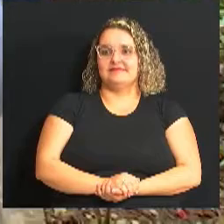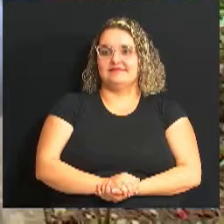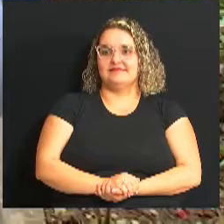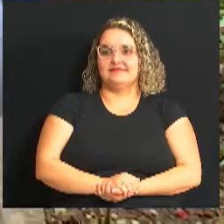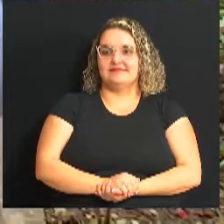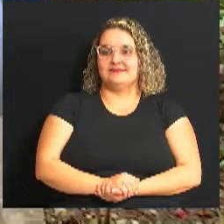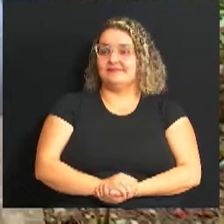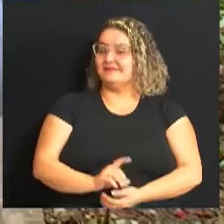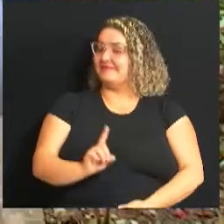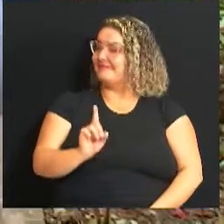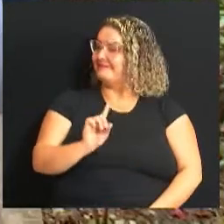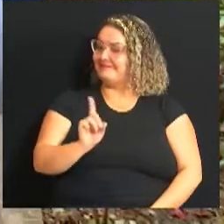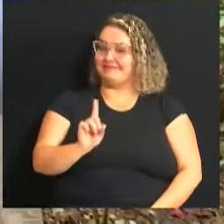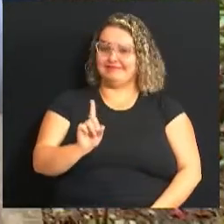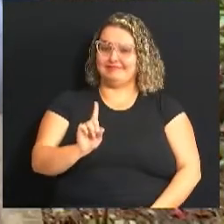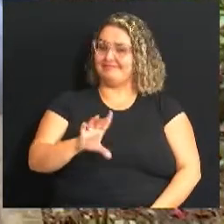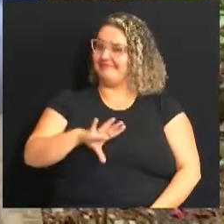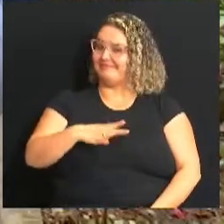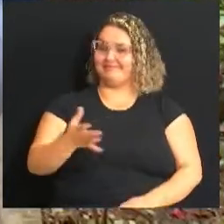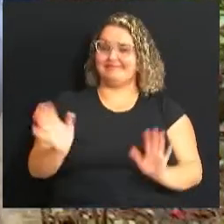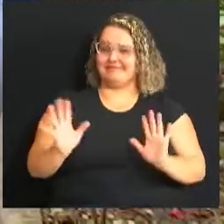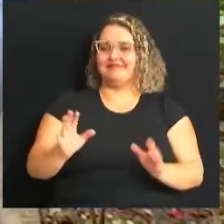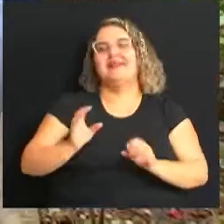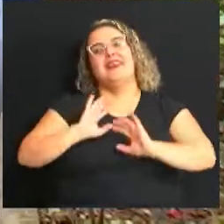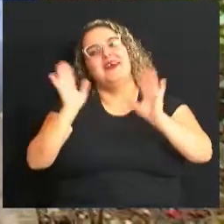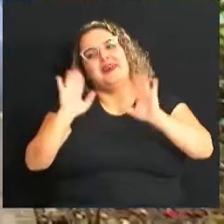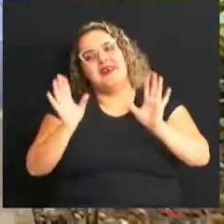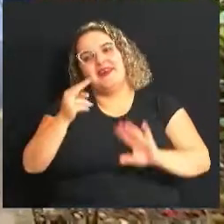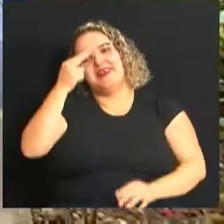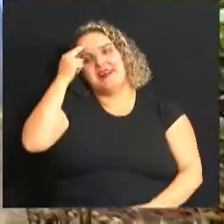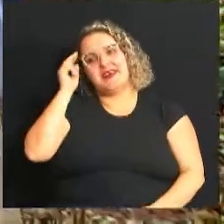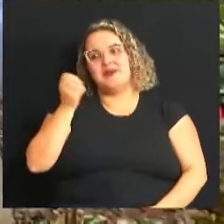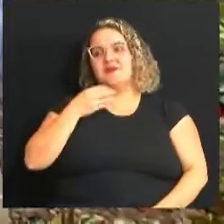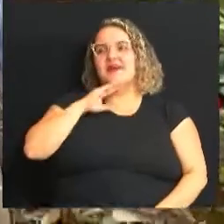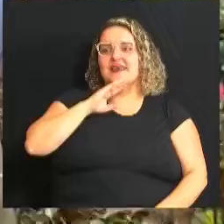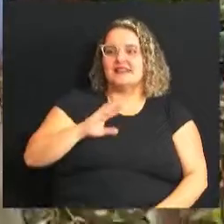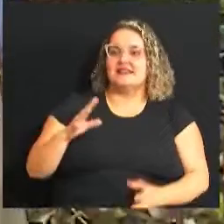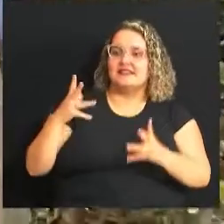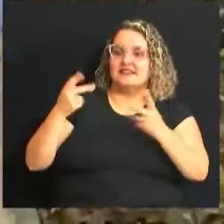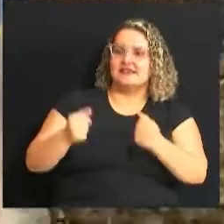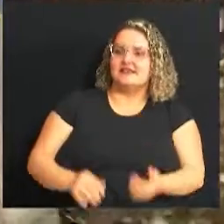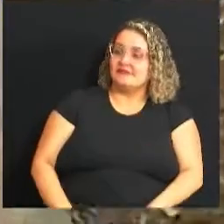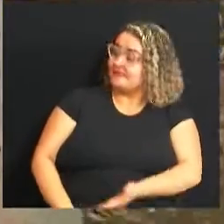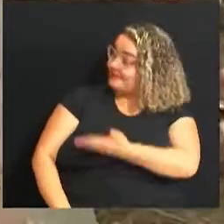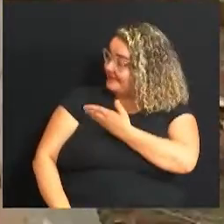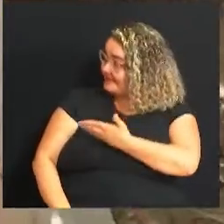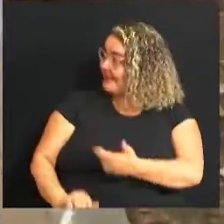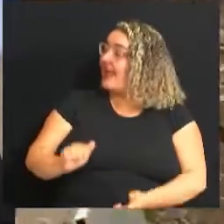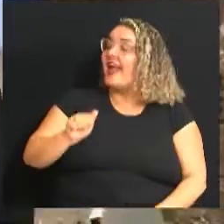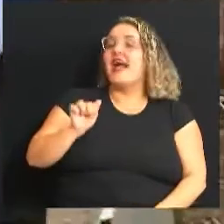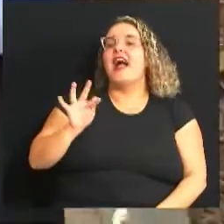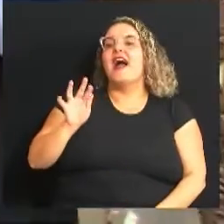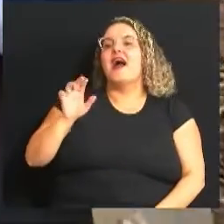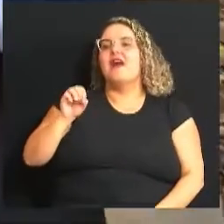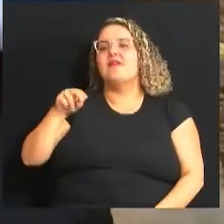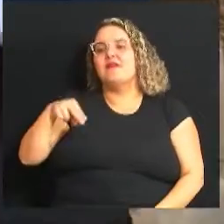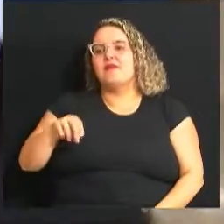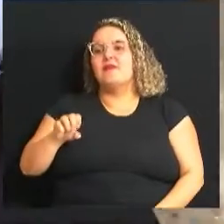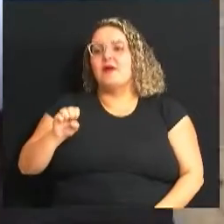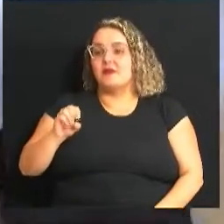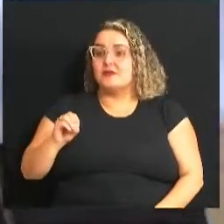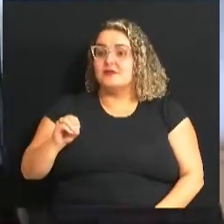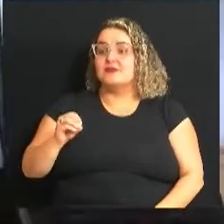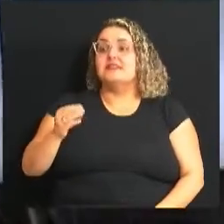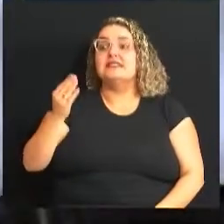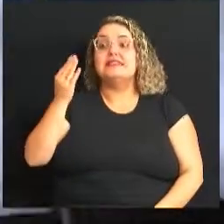Não muito, viu, Gabriel? Oi, Gabriel, boa tarde para todo mundo. Olha só, esse aqui é o Afonso. Eu tô tentando ainda